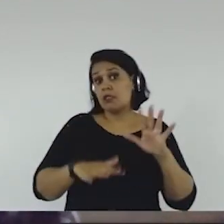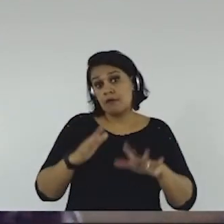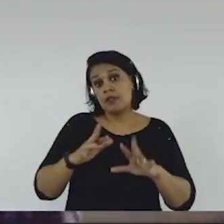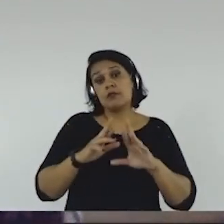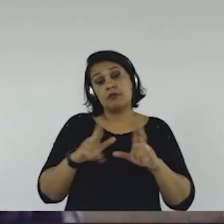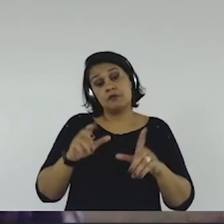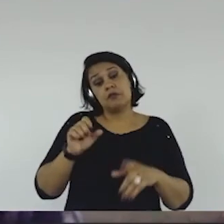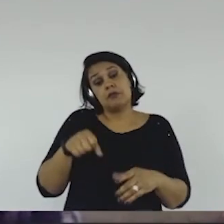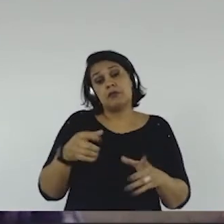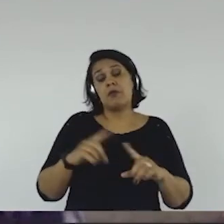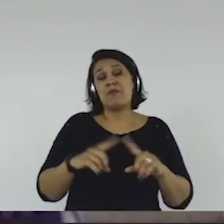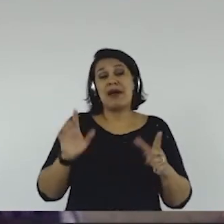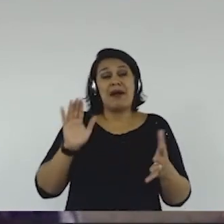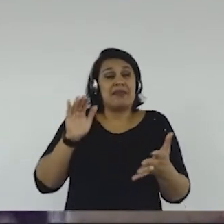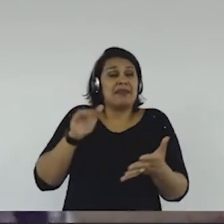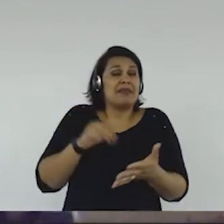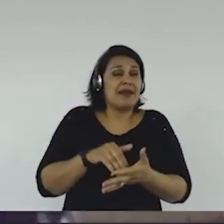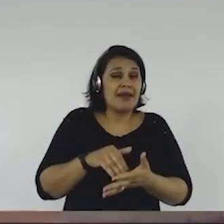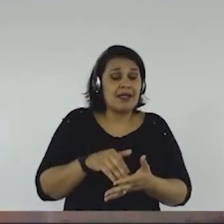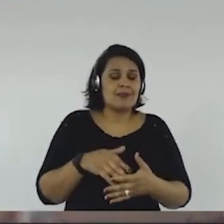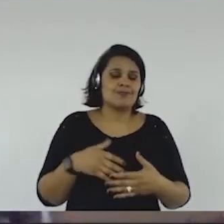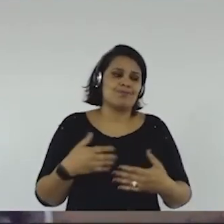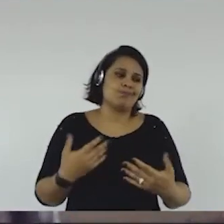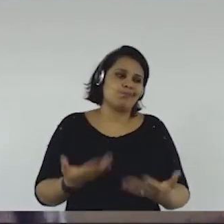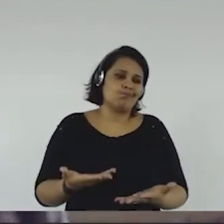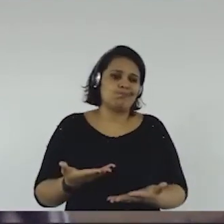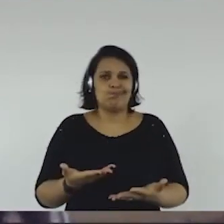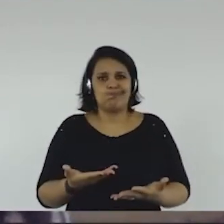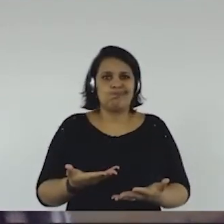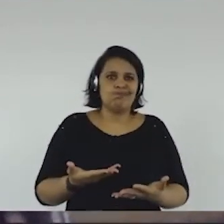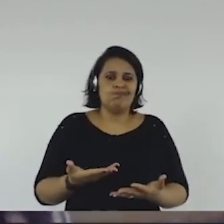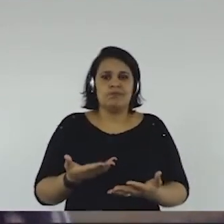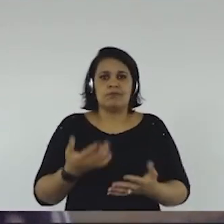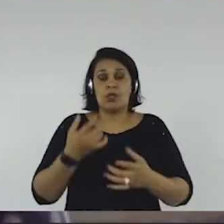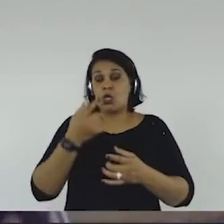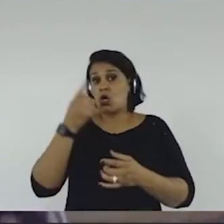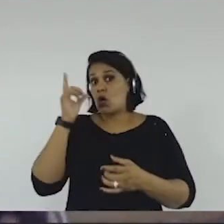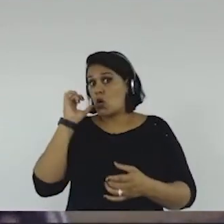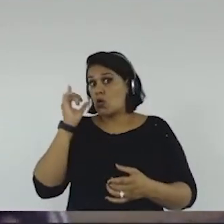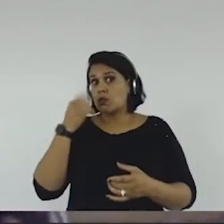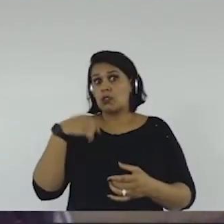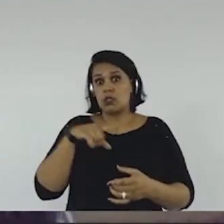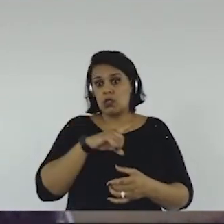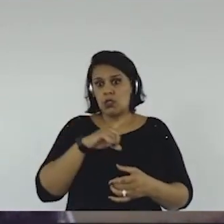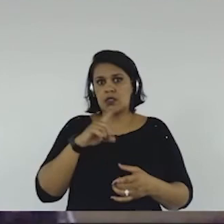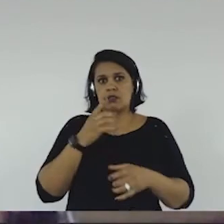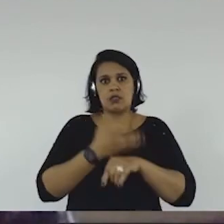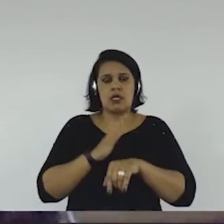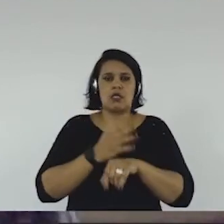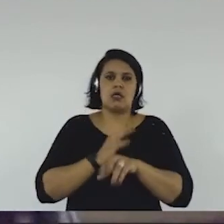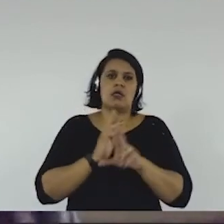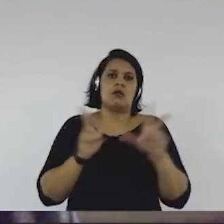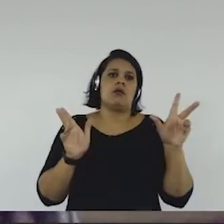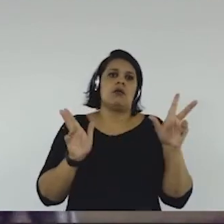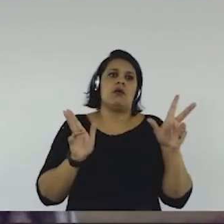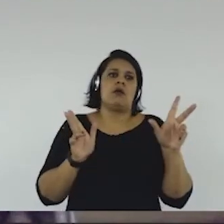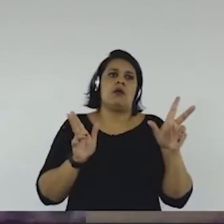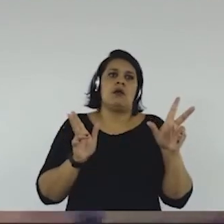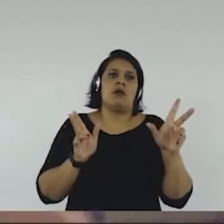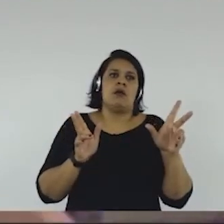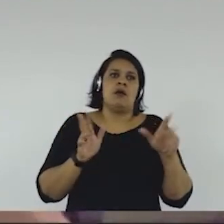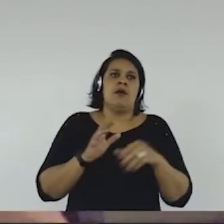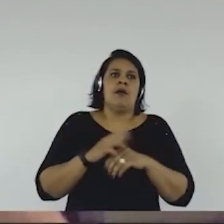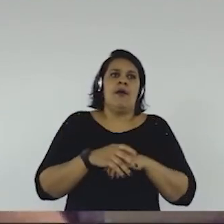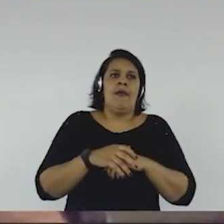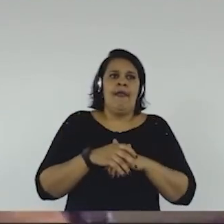diferente, mas até chegar lá, até ontem, nós somos treinados para uma coisa muito diferente. E